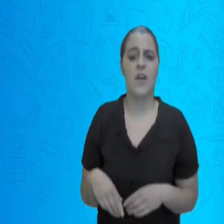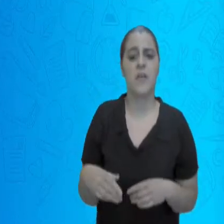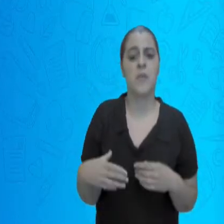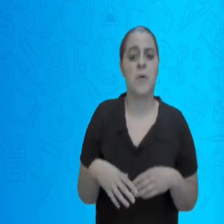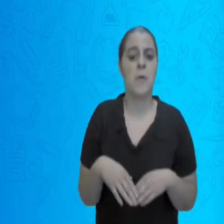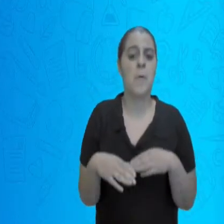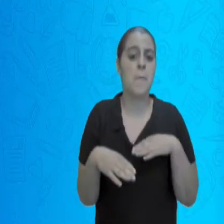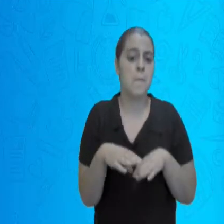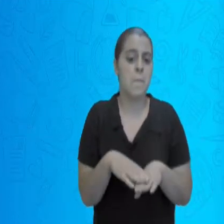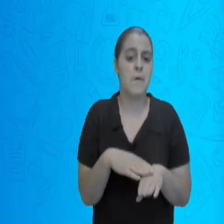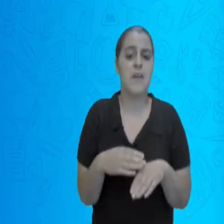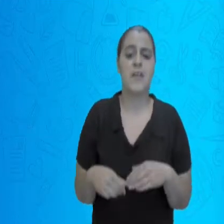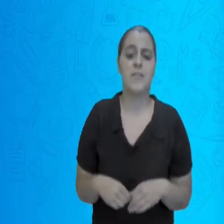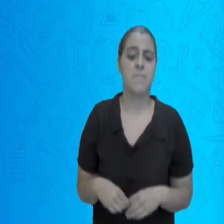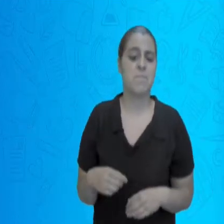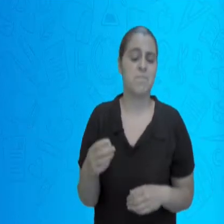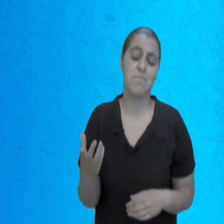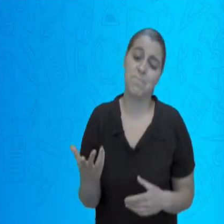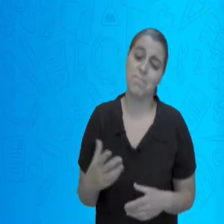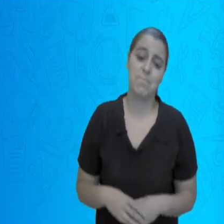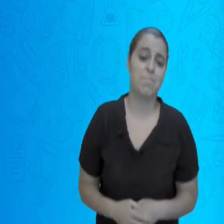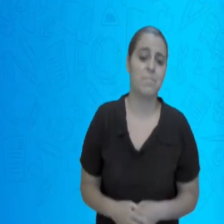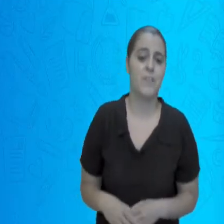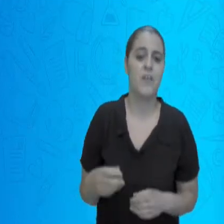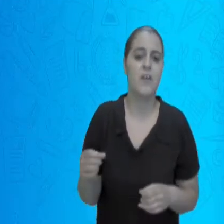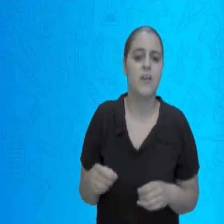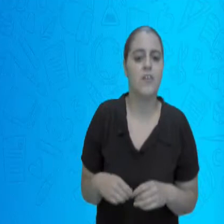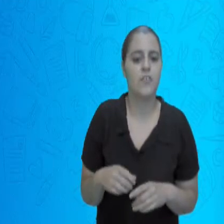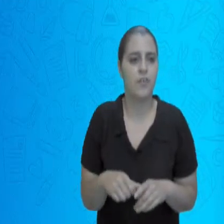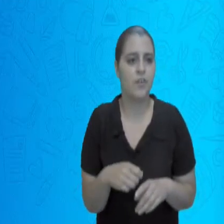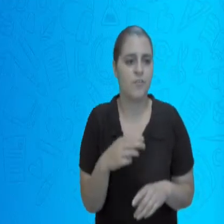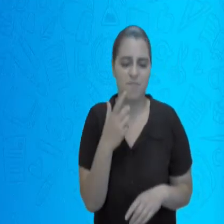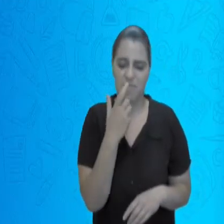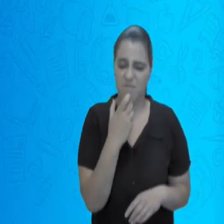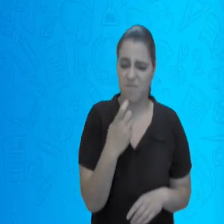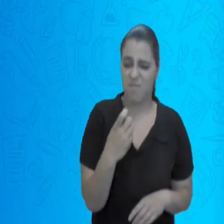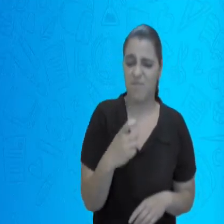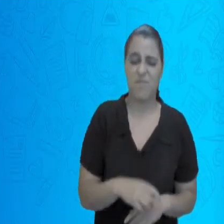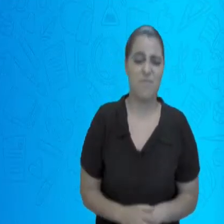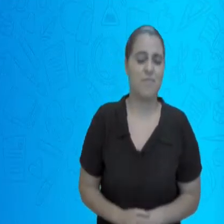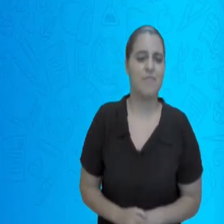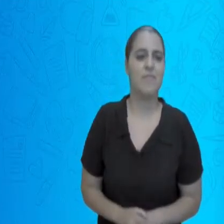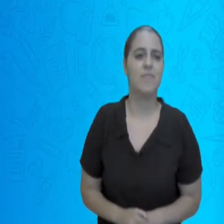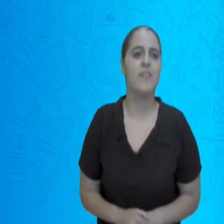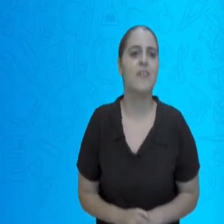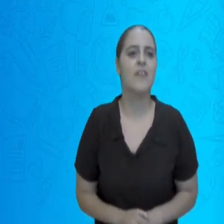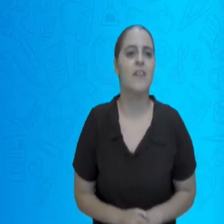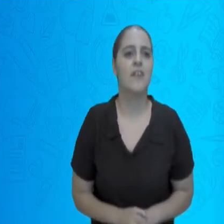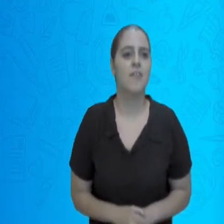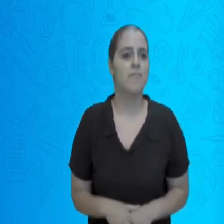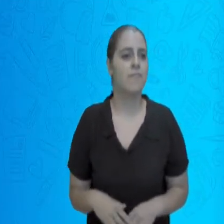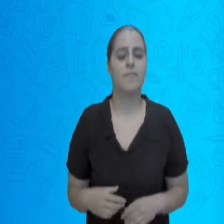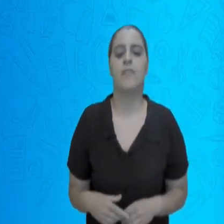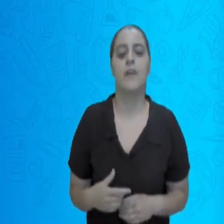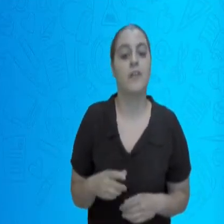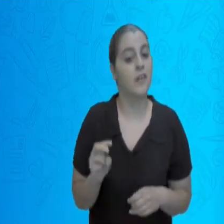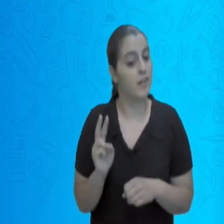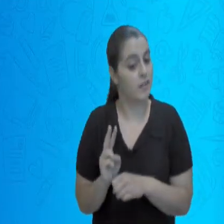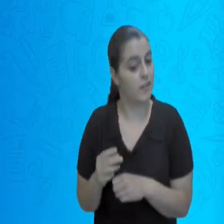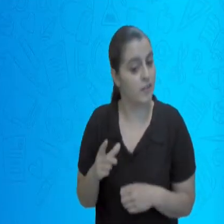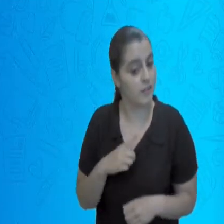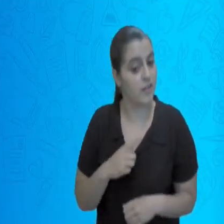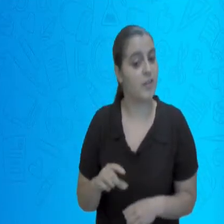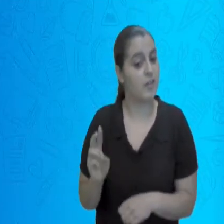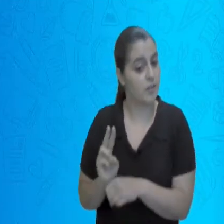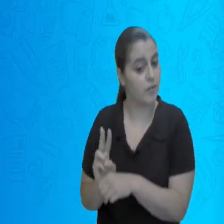totalmente complicado, né? Cheio de cheirinho que nada agradável, né? Mas não tem o cuidado. Então,